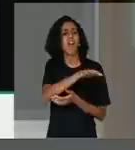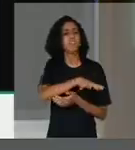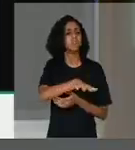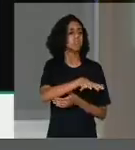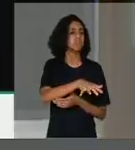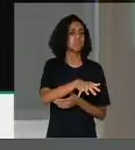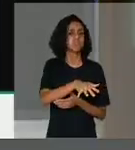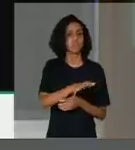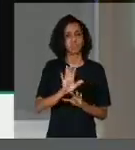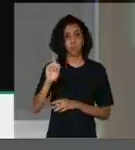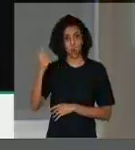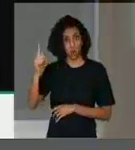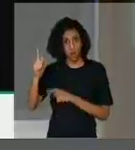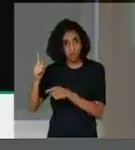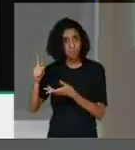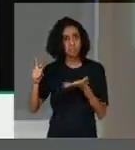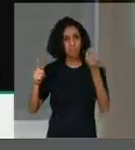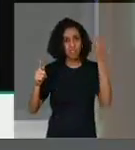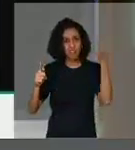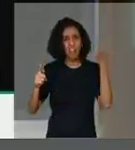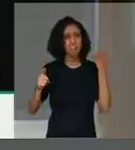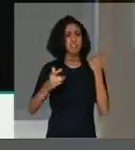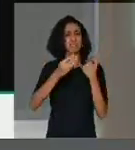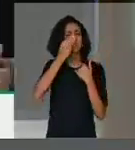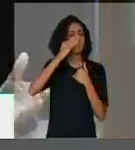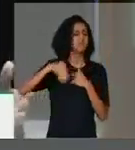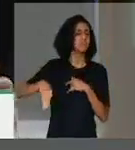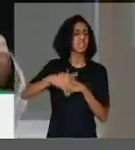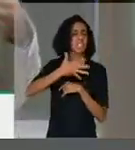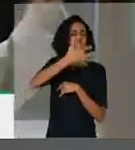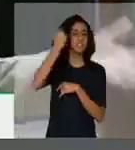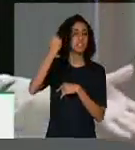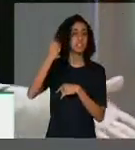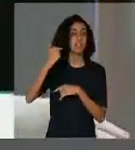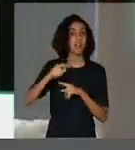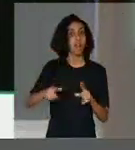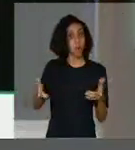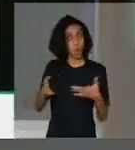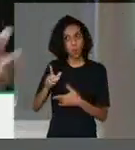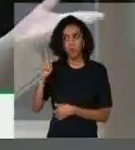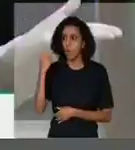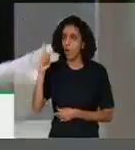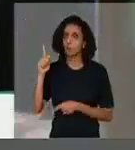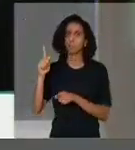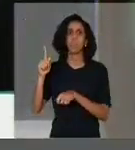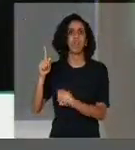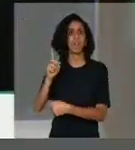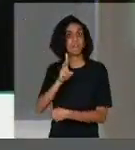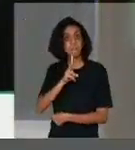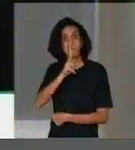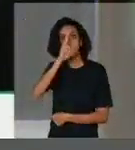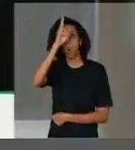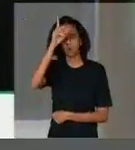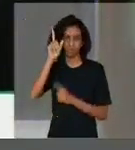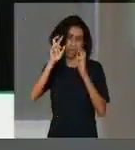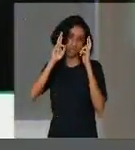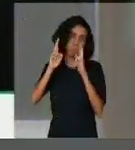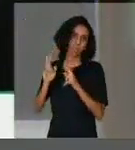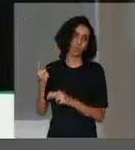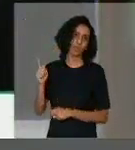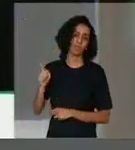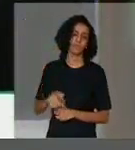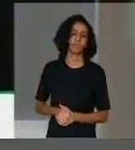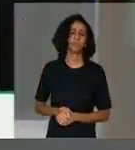todo respeito a Goiás, mas era um pedaço esquecido, e hoje é um grande estado. Tive a honra de estar recentemente lá